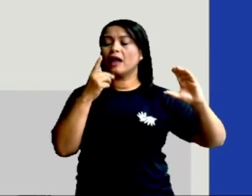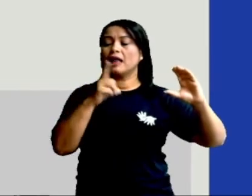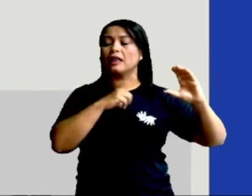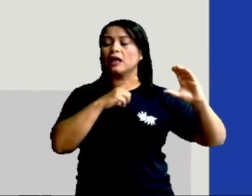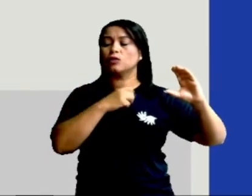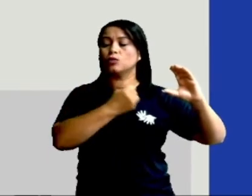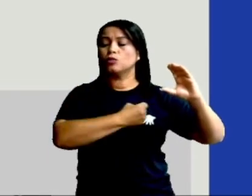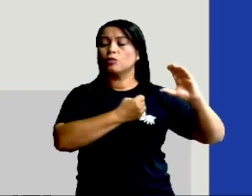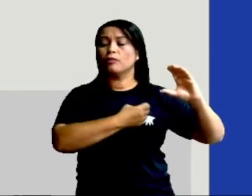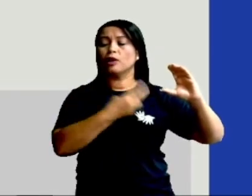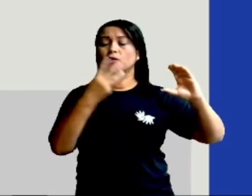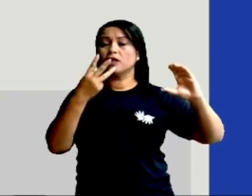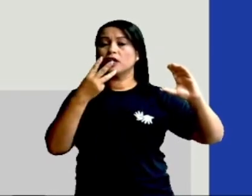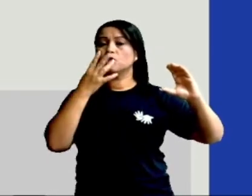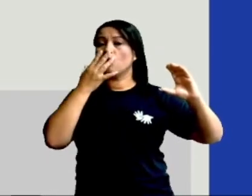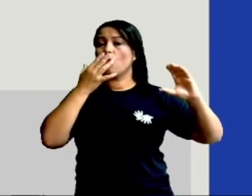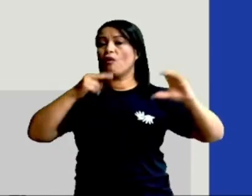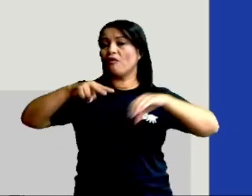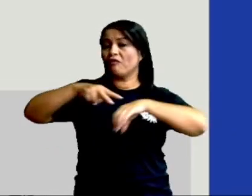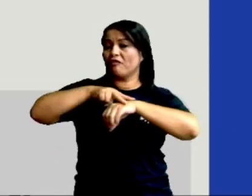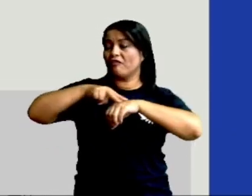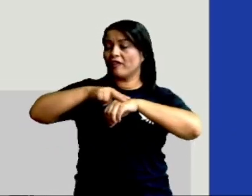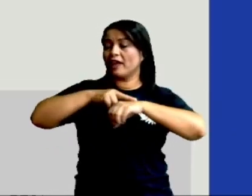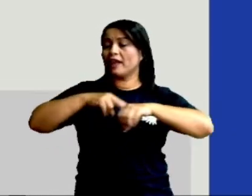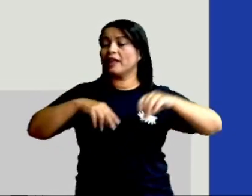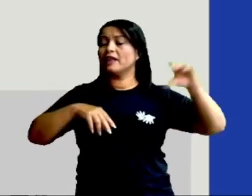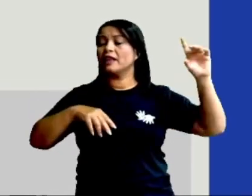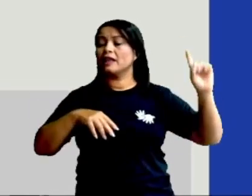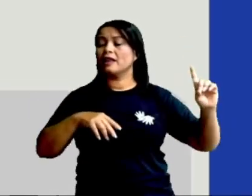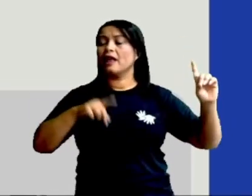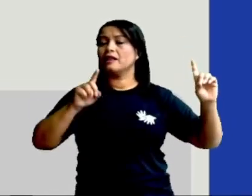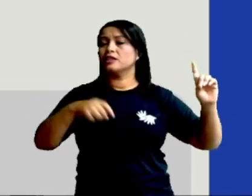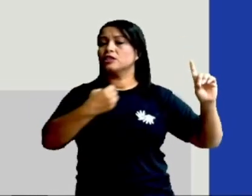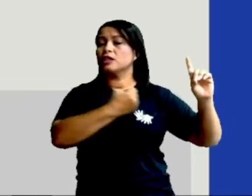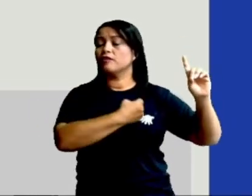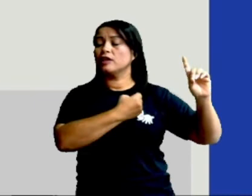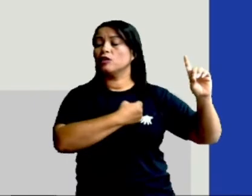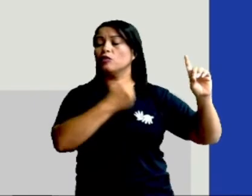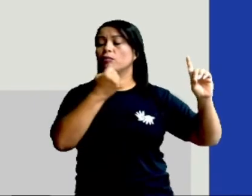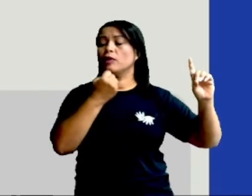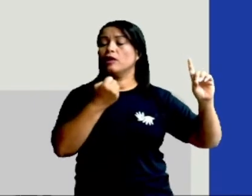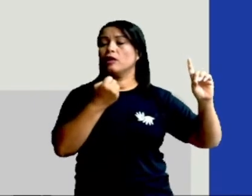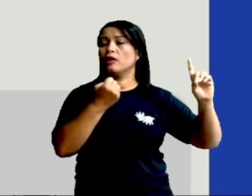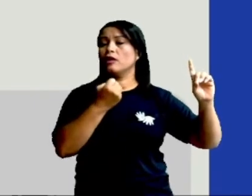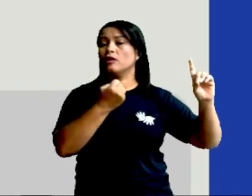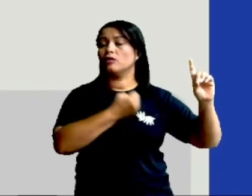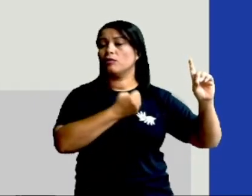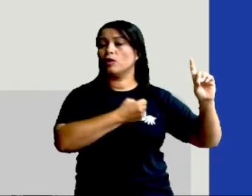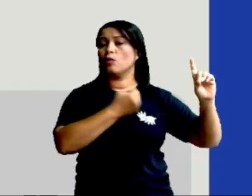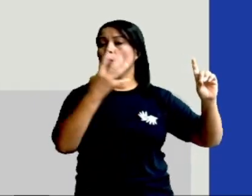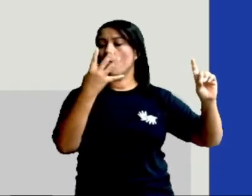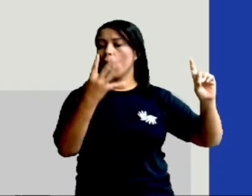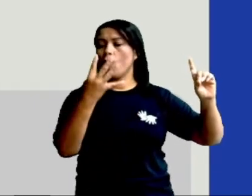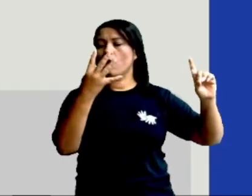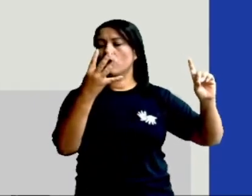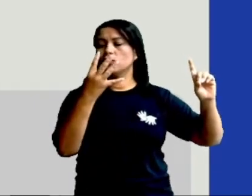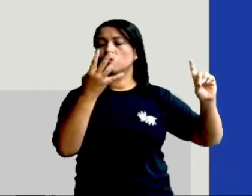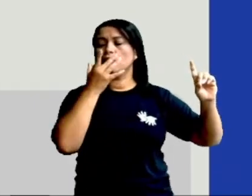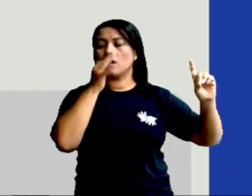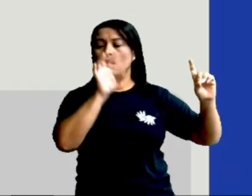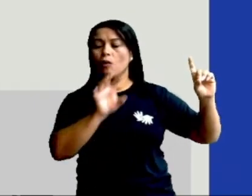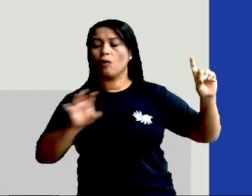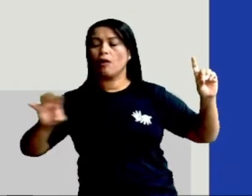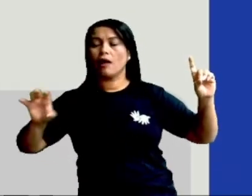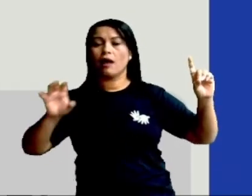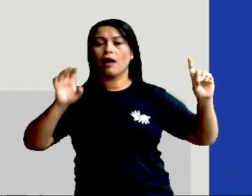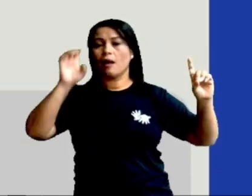parte número 3 onde está verde a letra de diz que fica na parte número 4